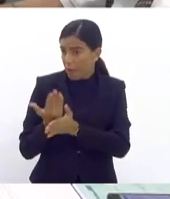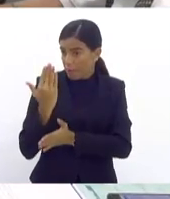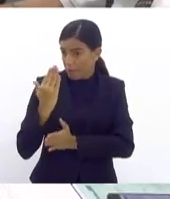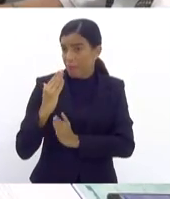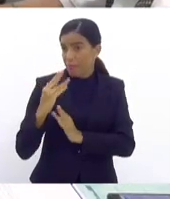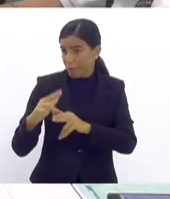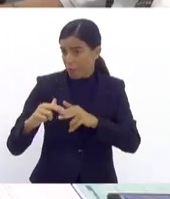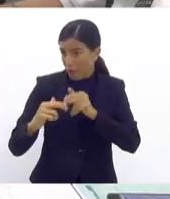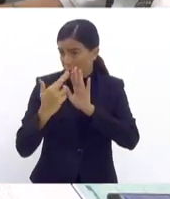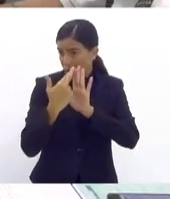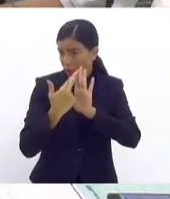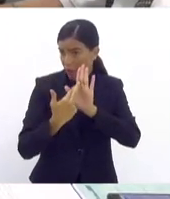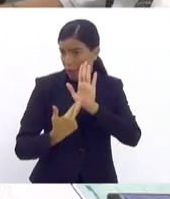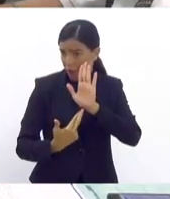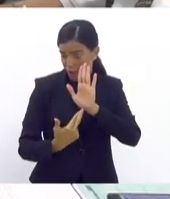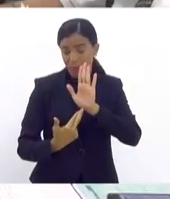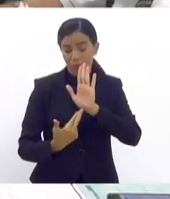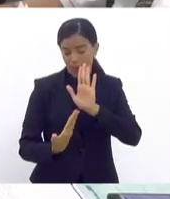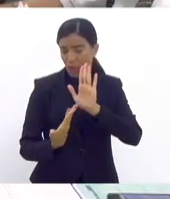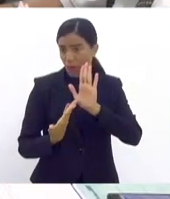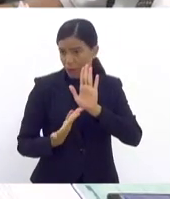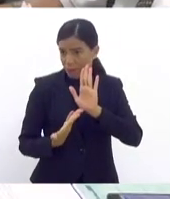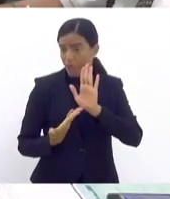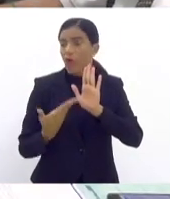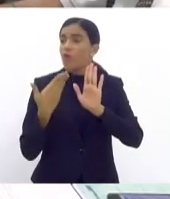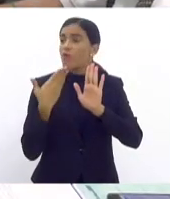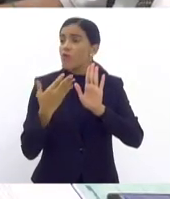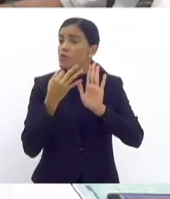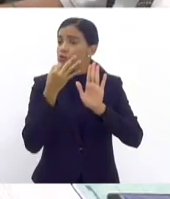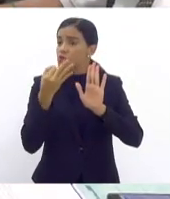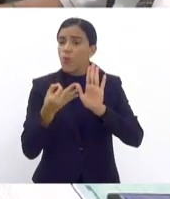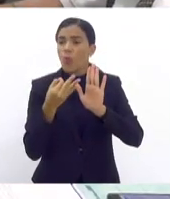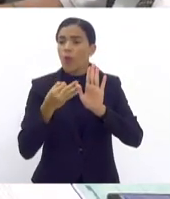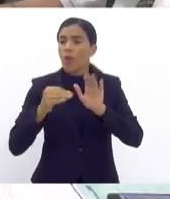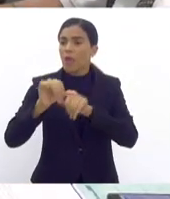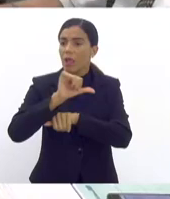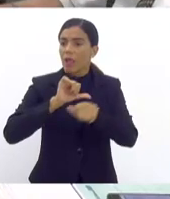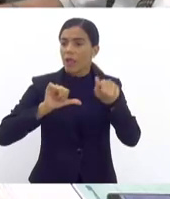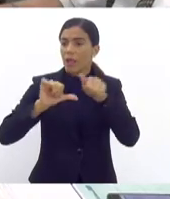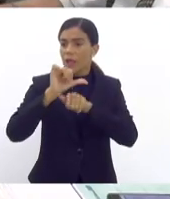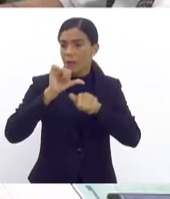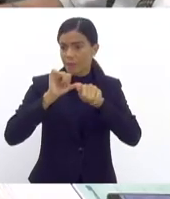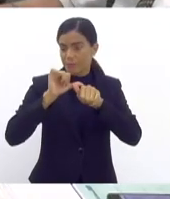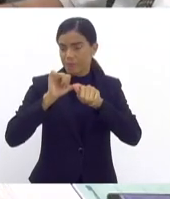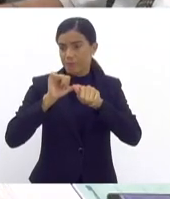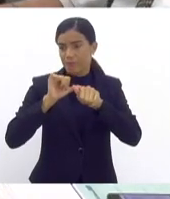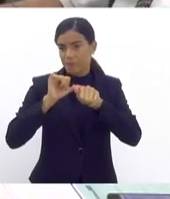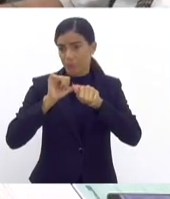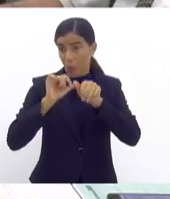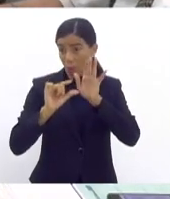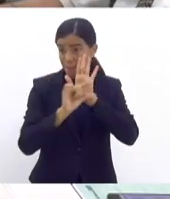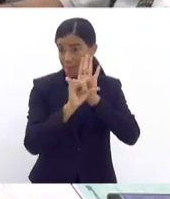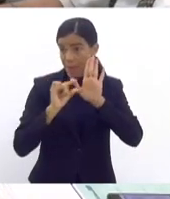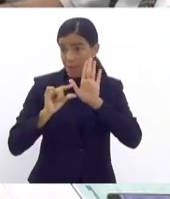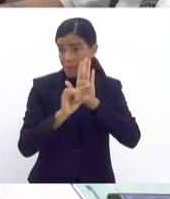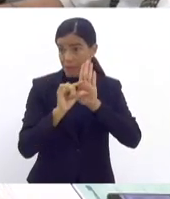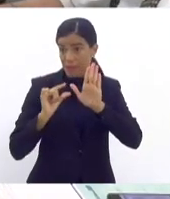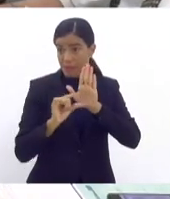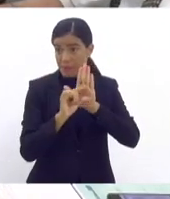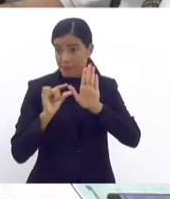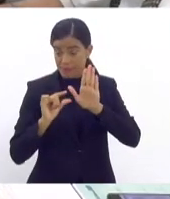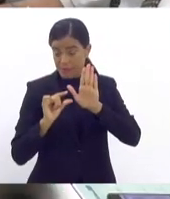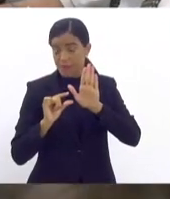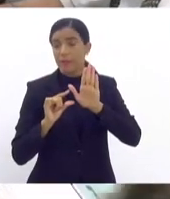relatório, inclusive vou propor aqui uma retificação no parecer, pela constitucionalidade com emendas, além